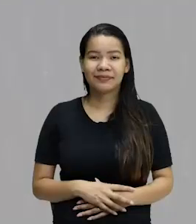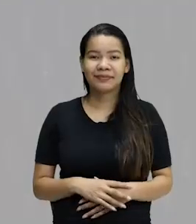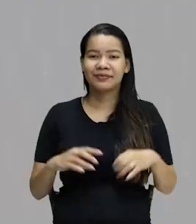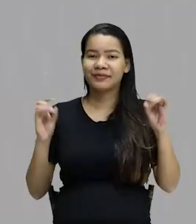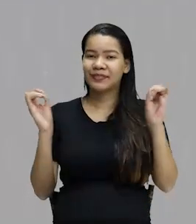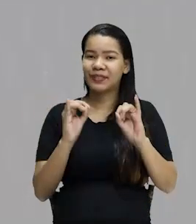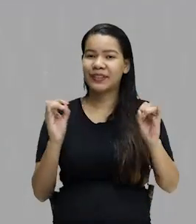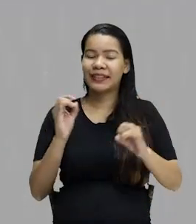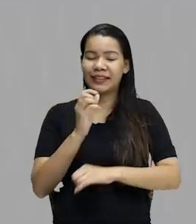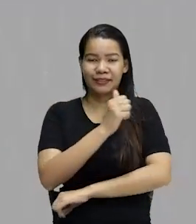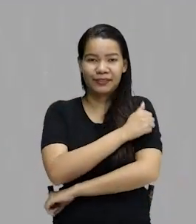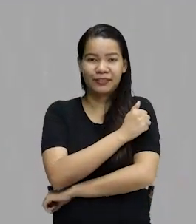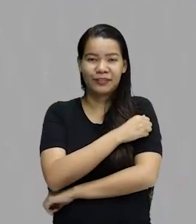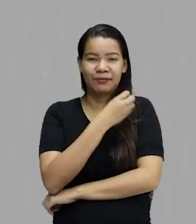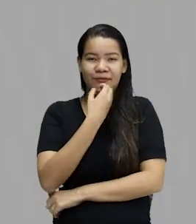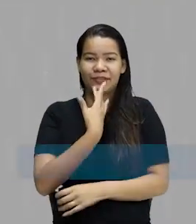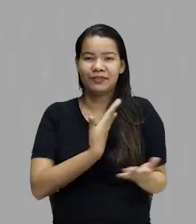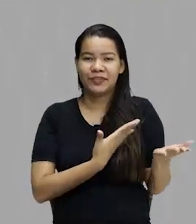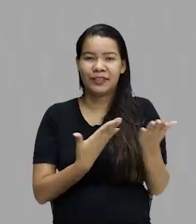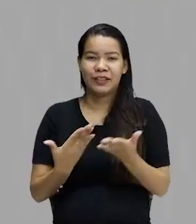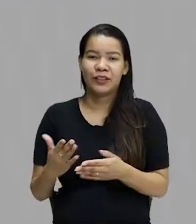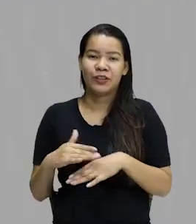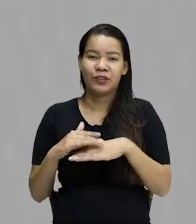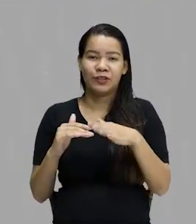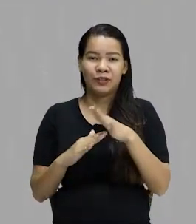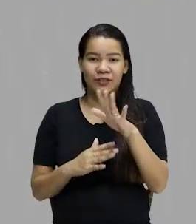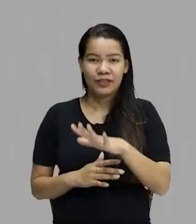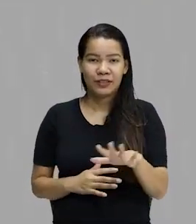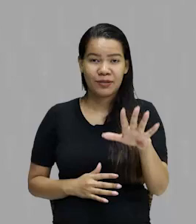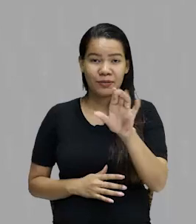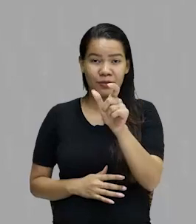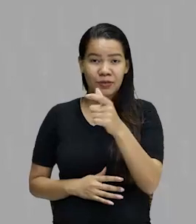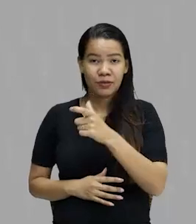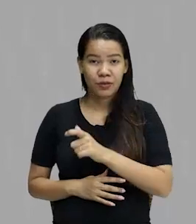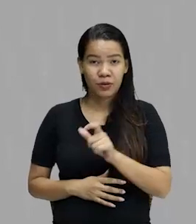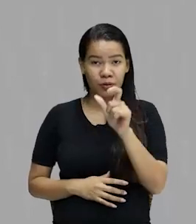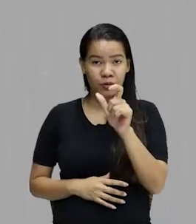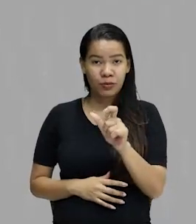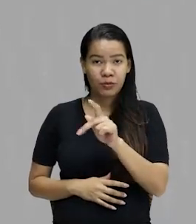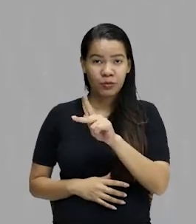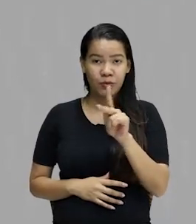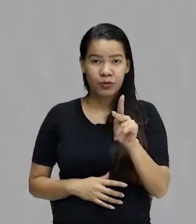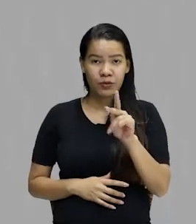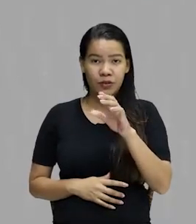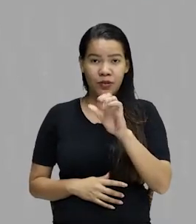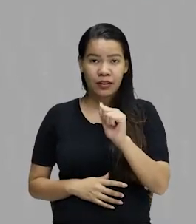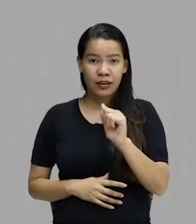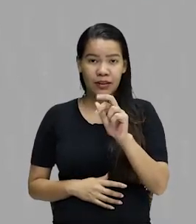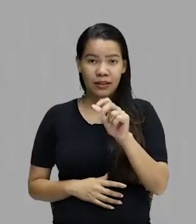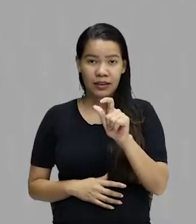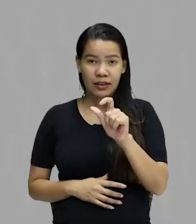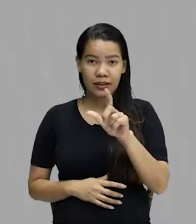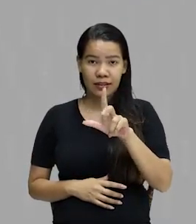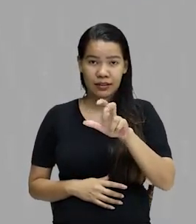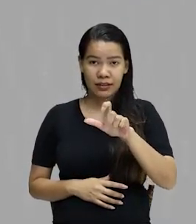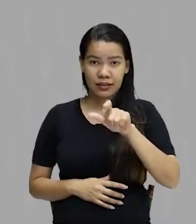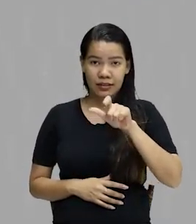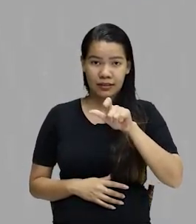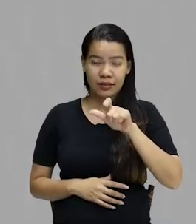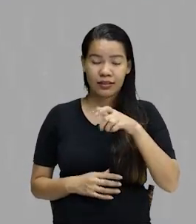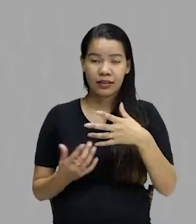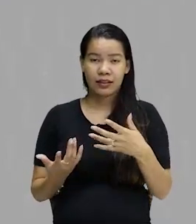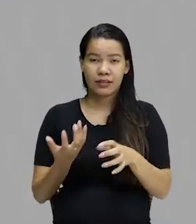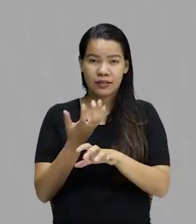Olá, turma, sejam todos bem-vindos, professor Alex, disciplina Química, mais uma aula do nosso projeto Fique em Casa